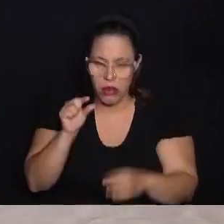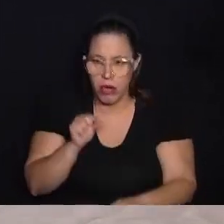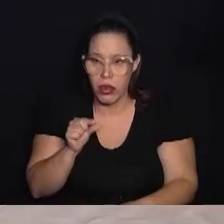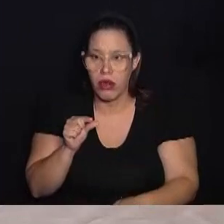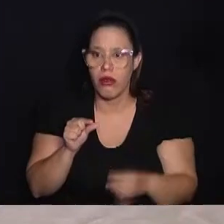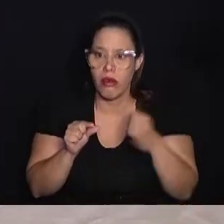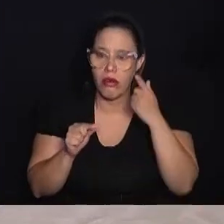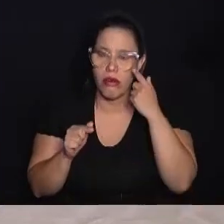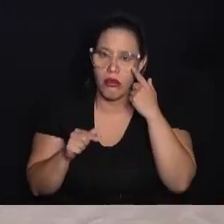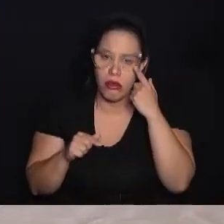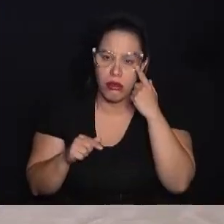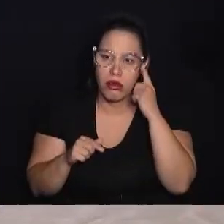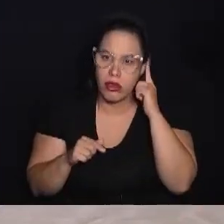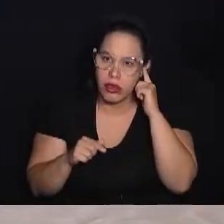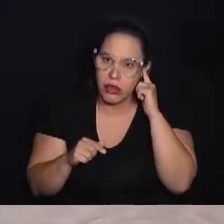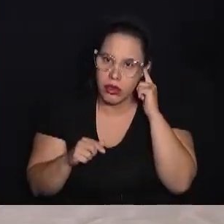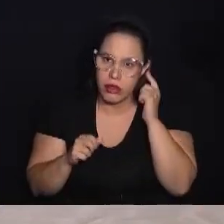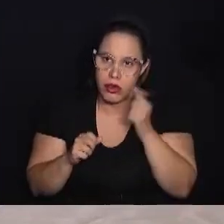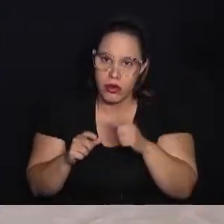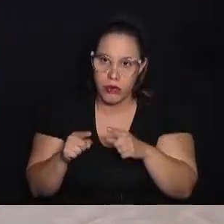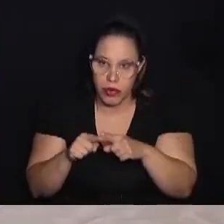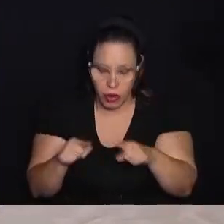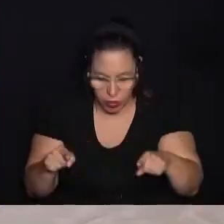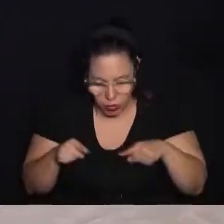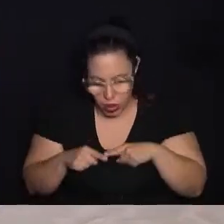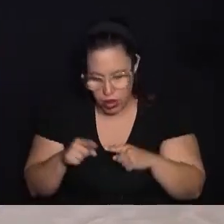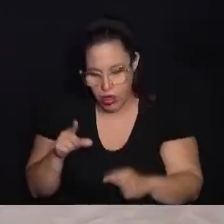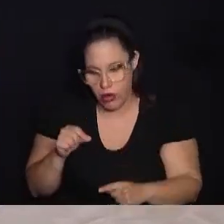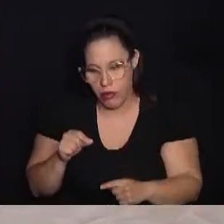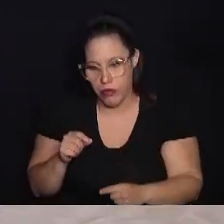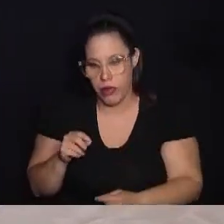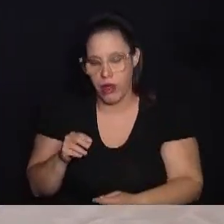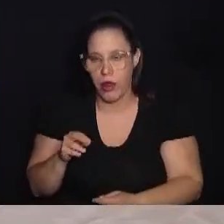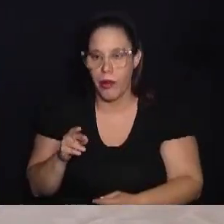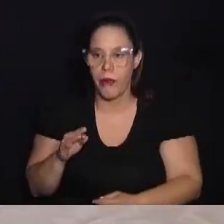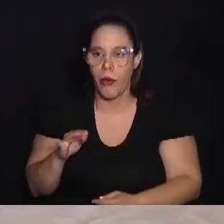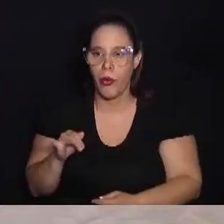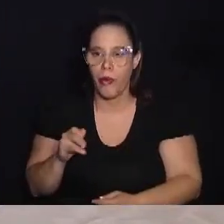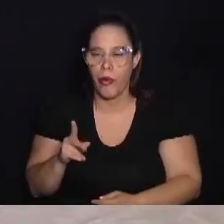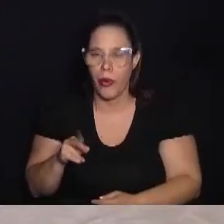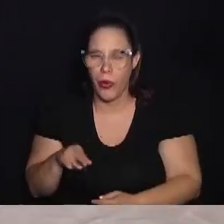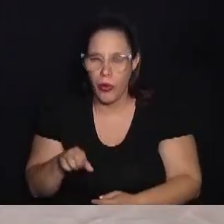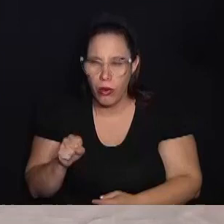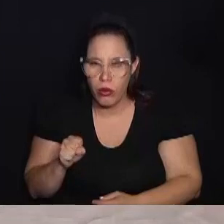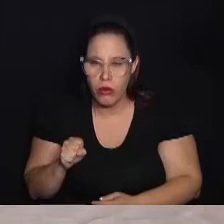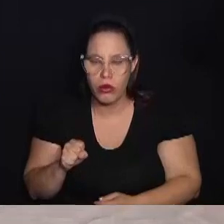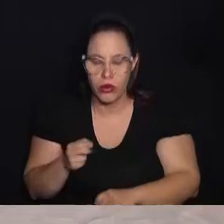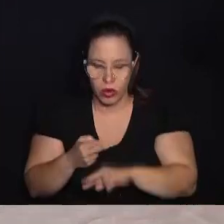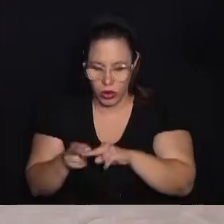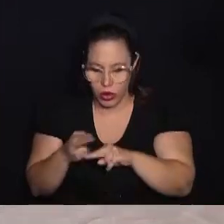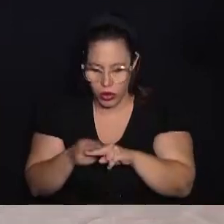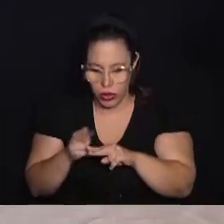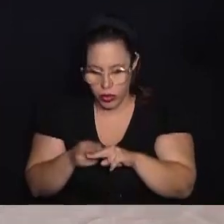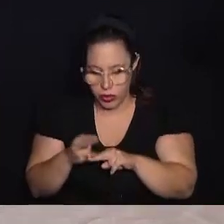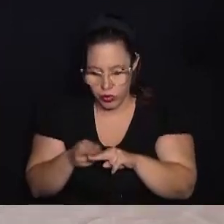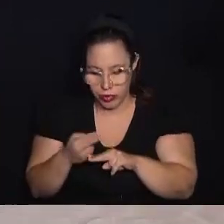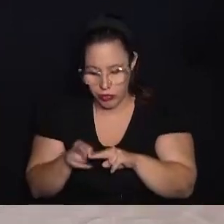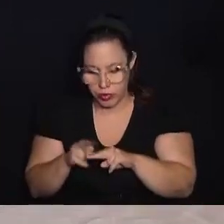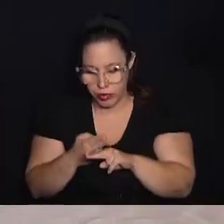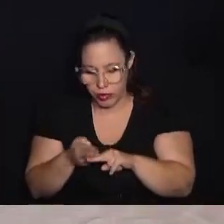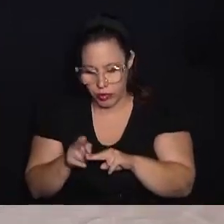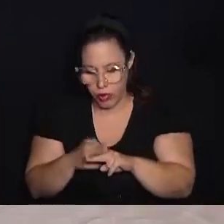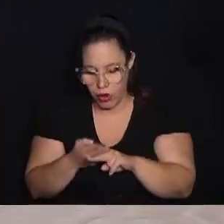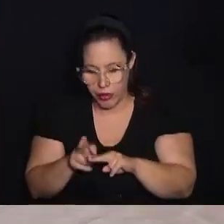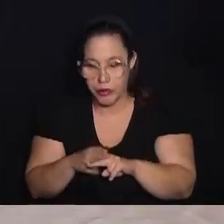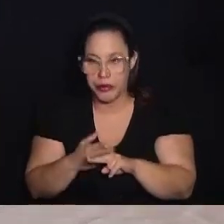menores cujos chocolates, cujos bombons, essas coisas, muitas vezes são mais gostosos até do que essas grandes marcas,